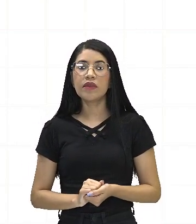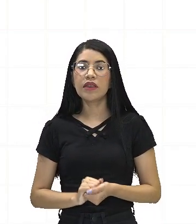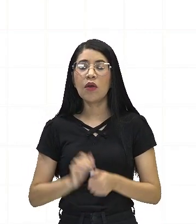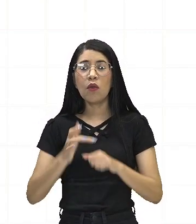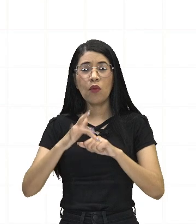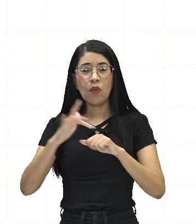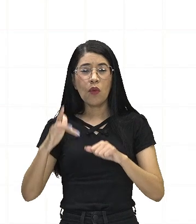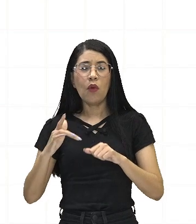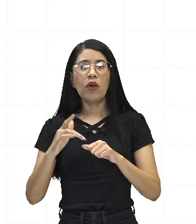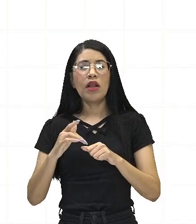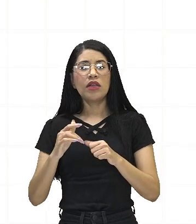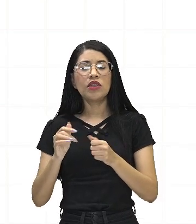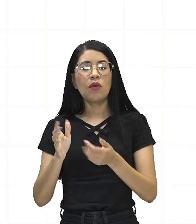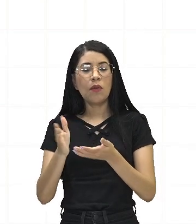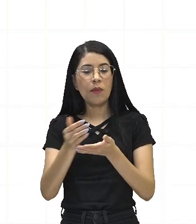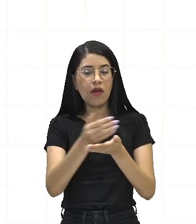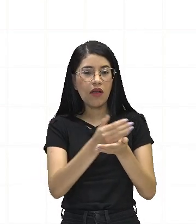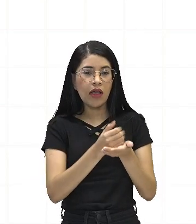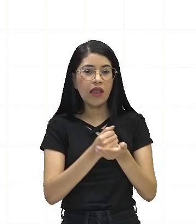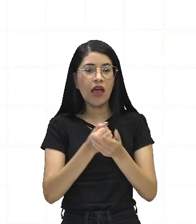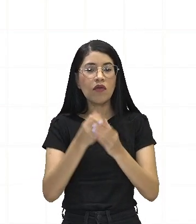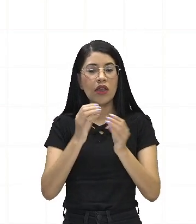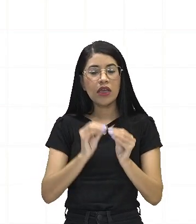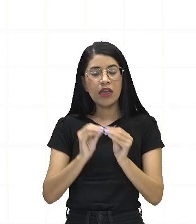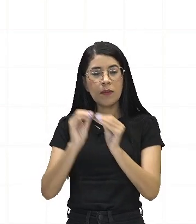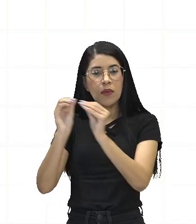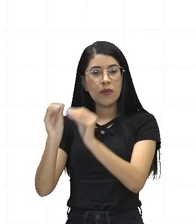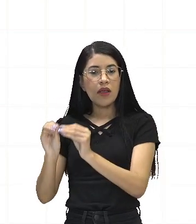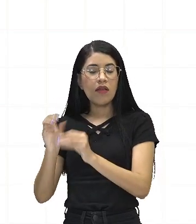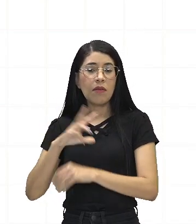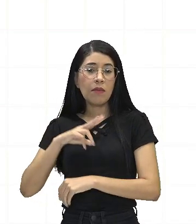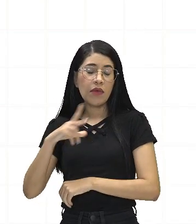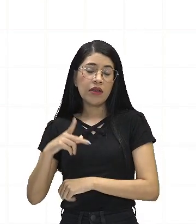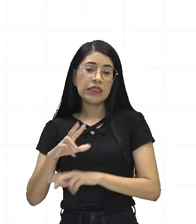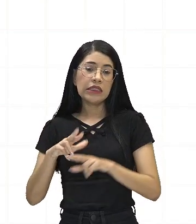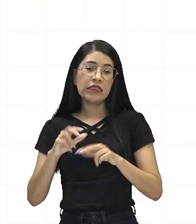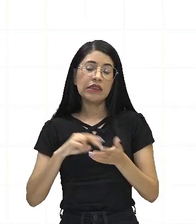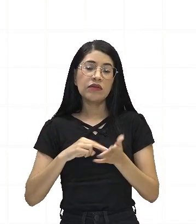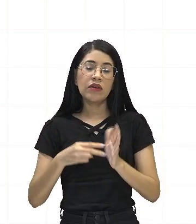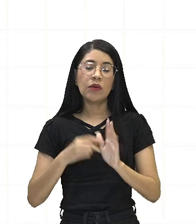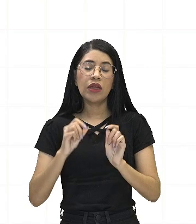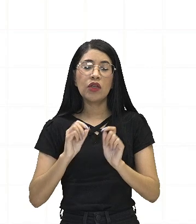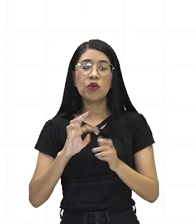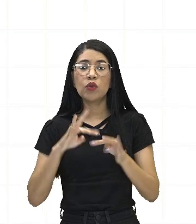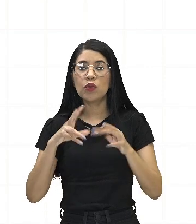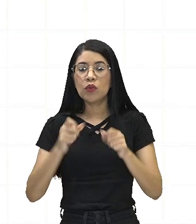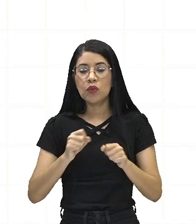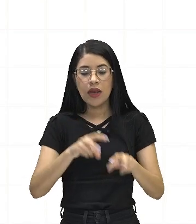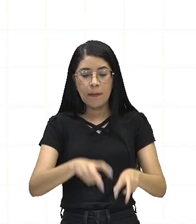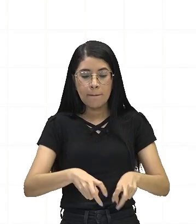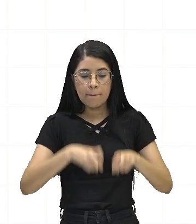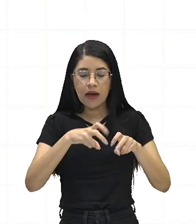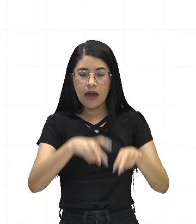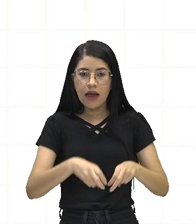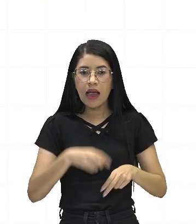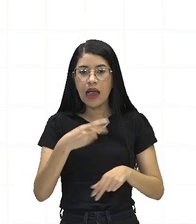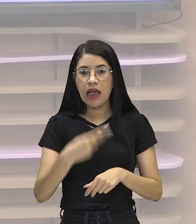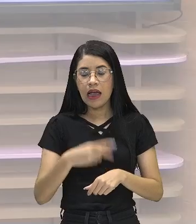foram enviadas para Portugal, né? Então, tudo que era produzido, que era retirado, que era explorado aqui, gente, era